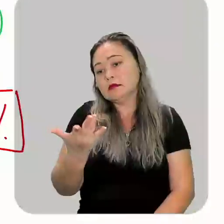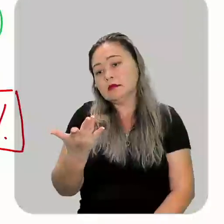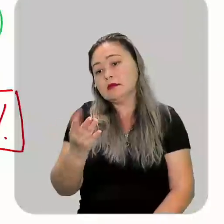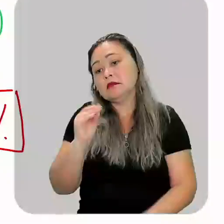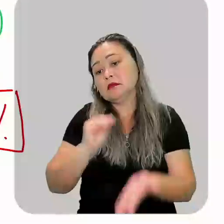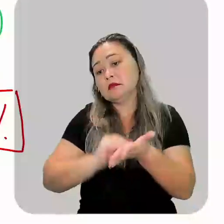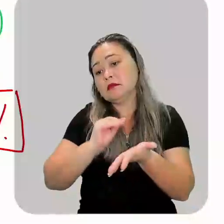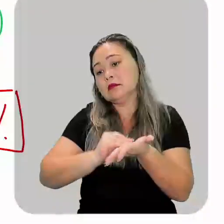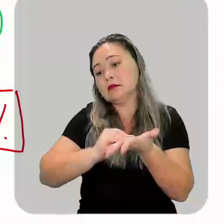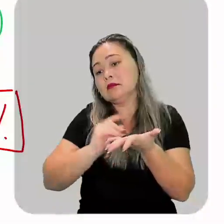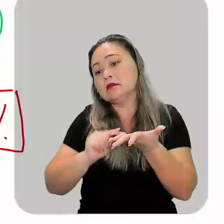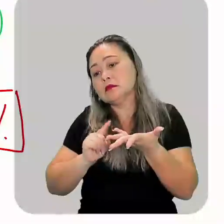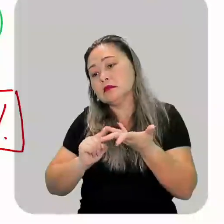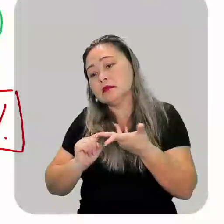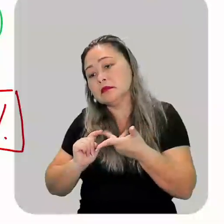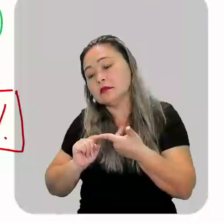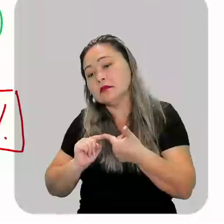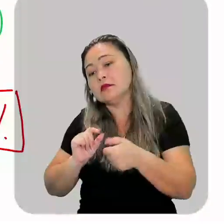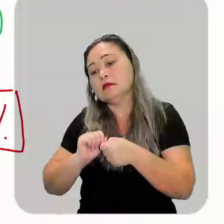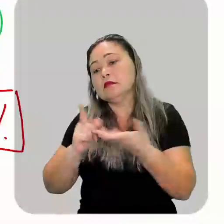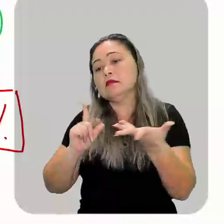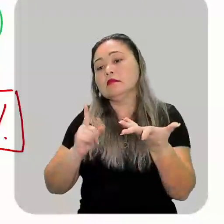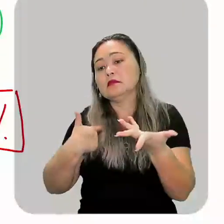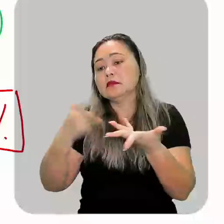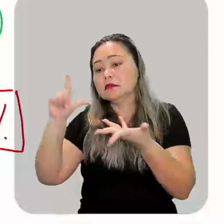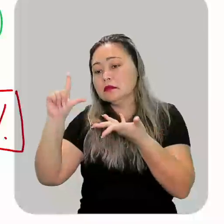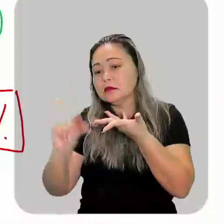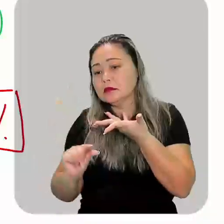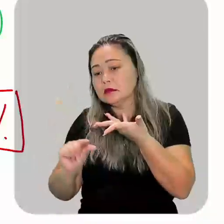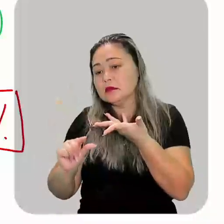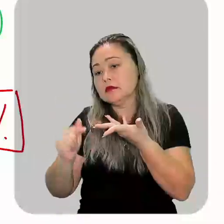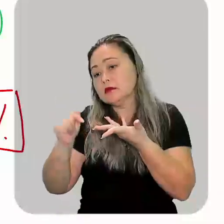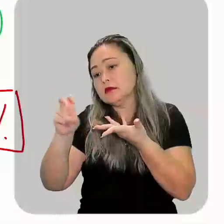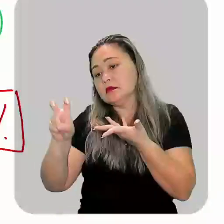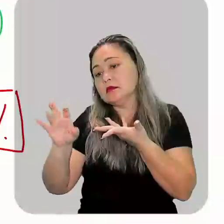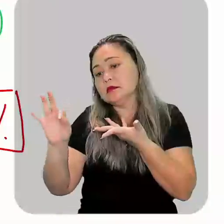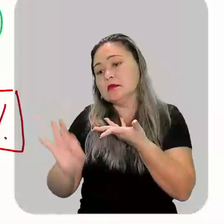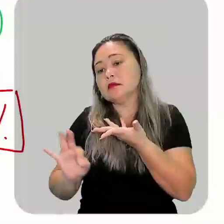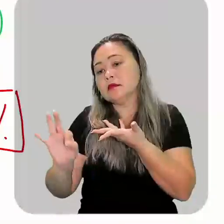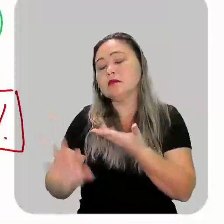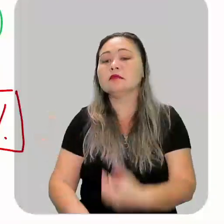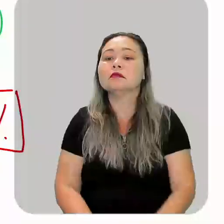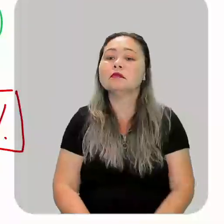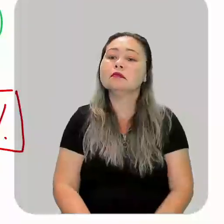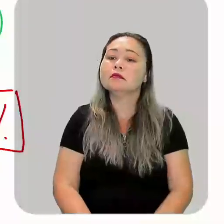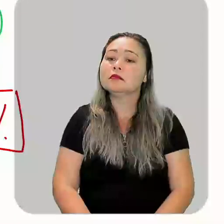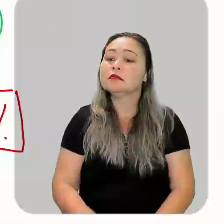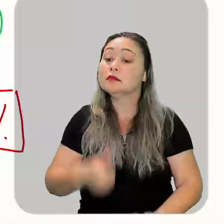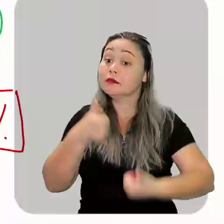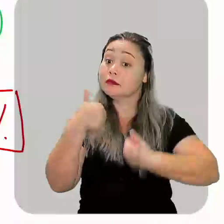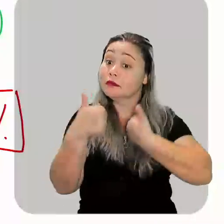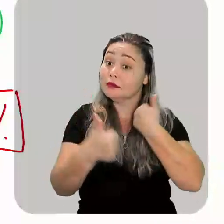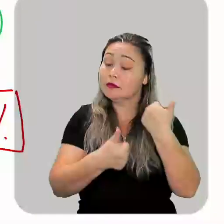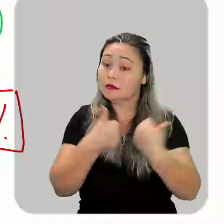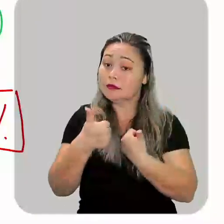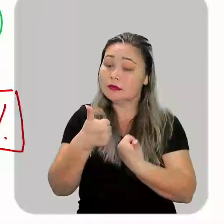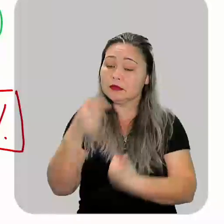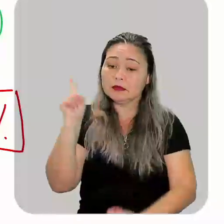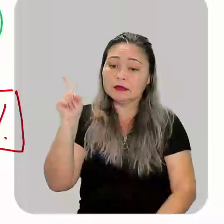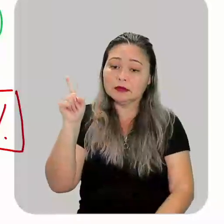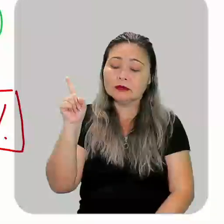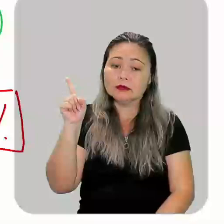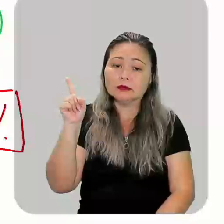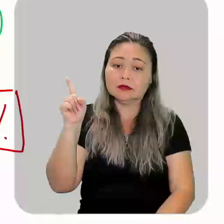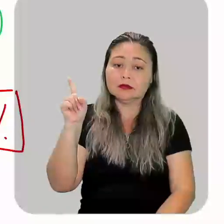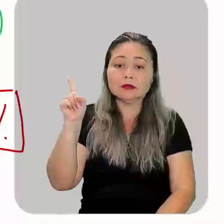de quanto foi a economia? De quanto tem que ser essa redução? De 75%. Beleza. Aí, uma questão,